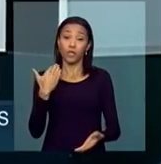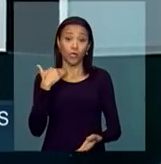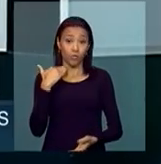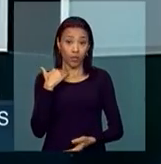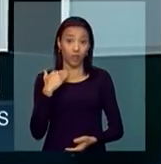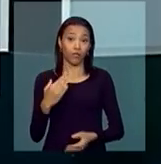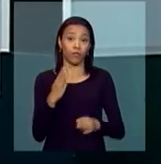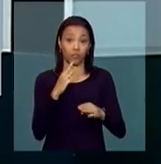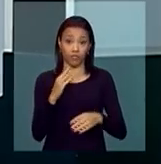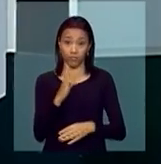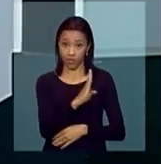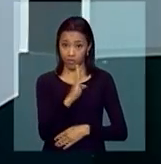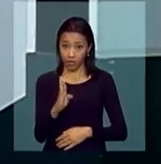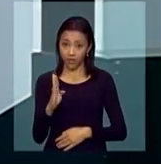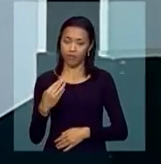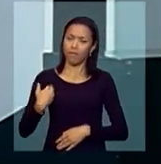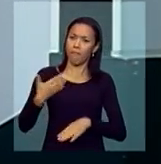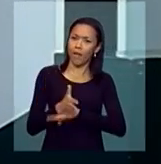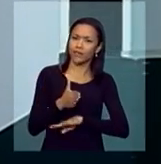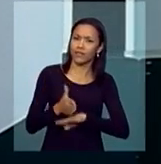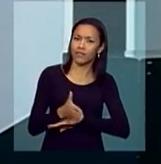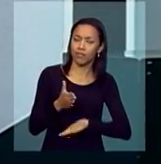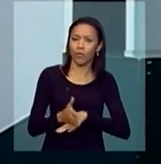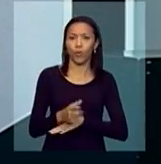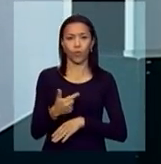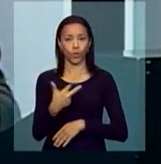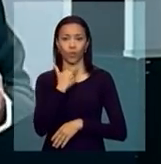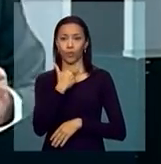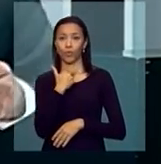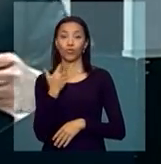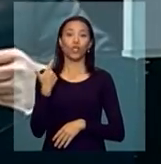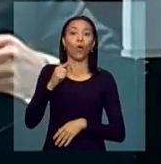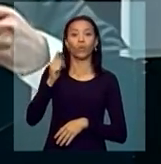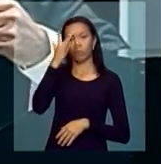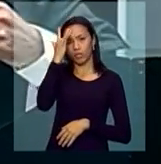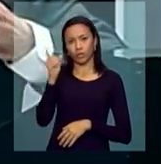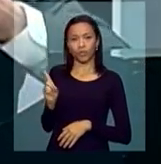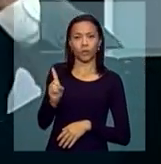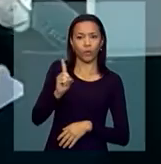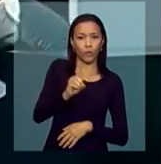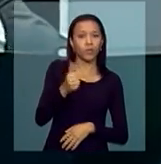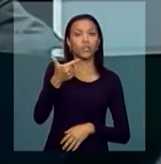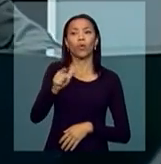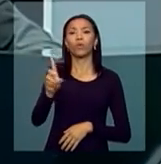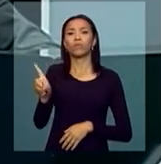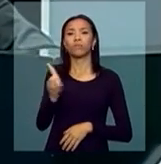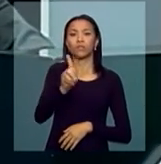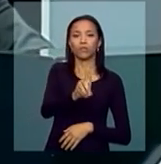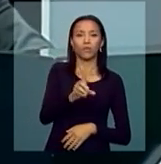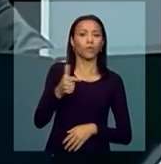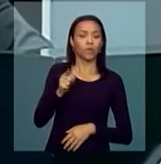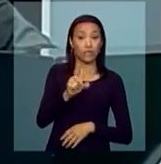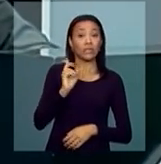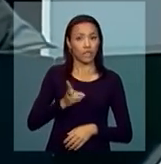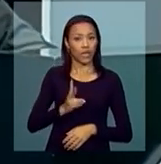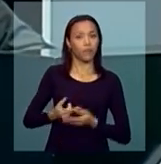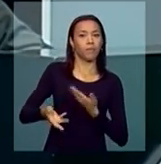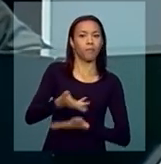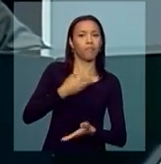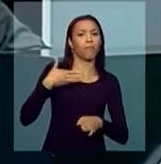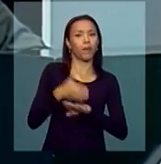na elaboração desse plano safra. Quando não pude estar presente, estava o Clênio, estava o Fred, estava o pessoal da Dirag, e a gente sempre